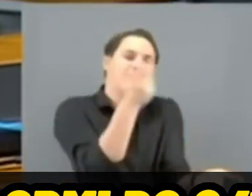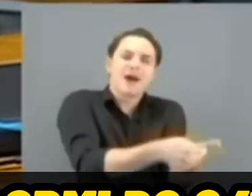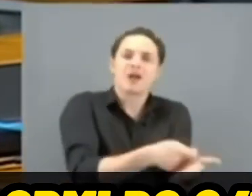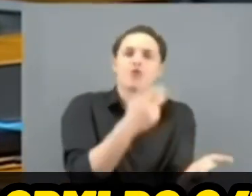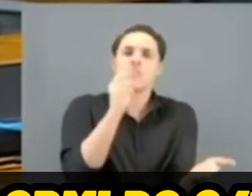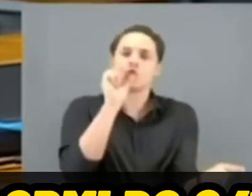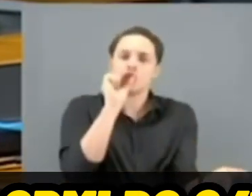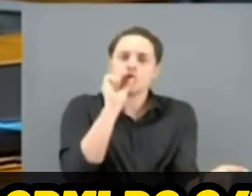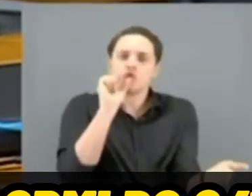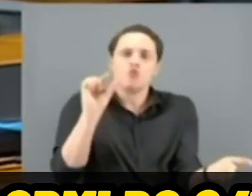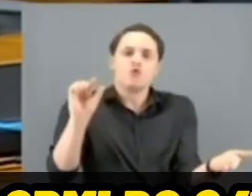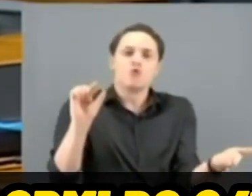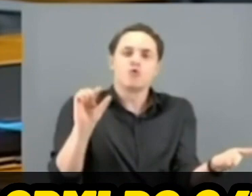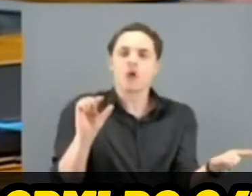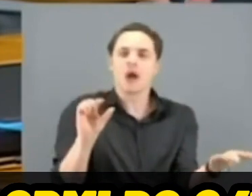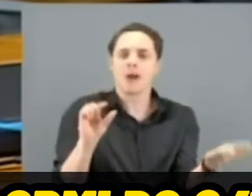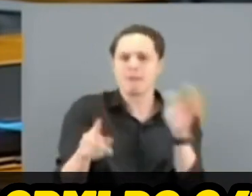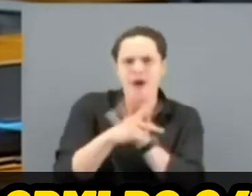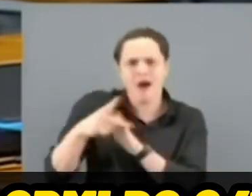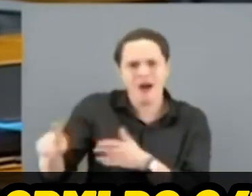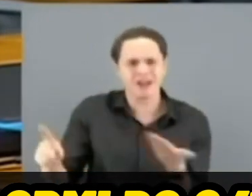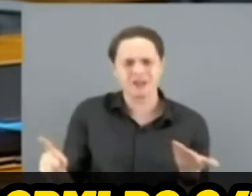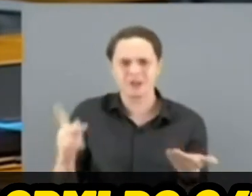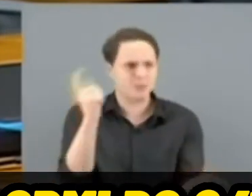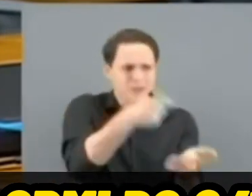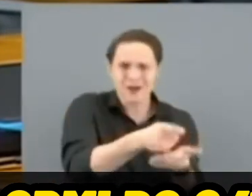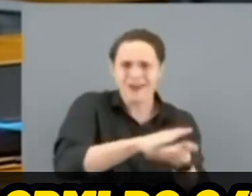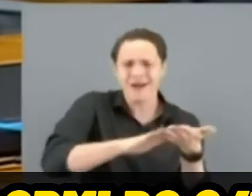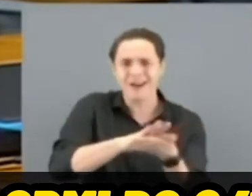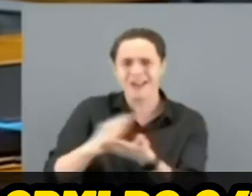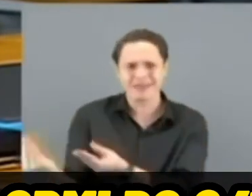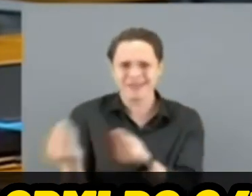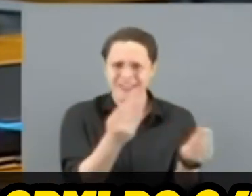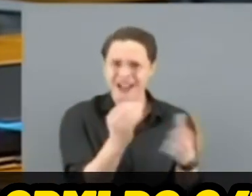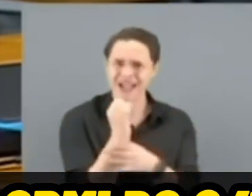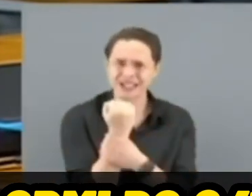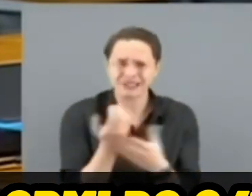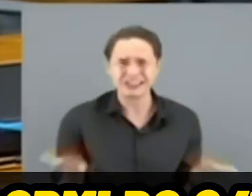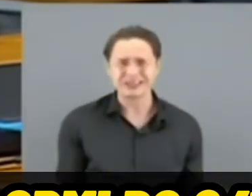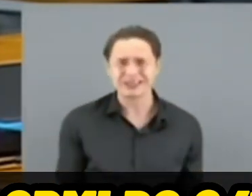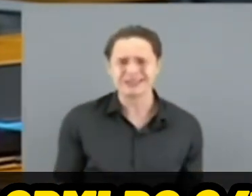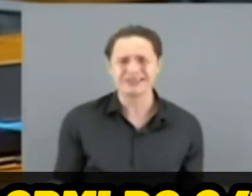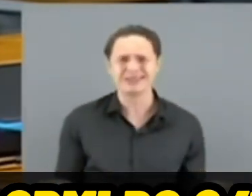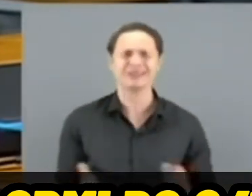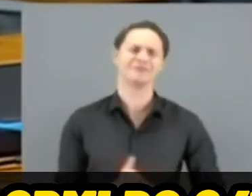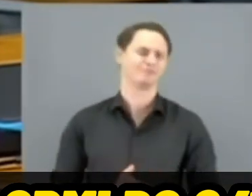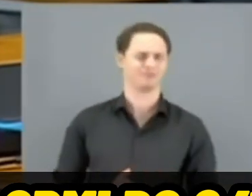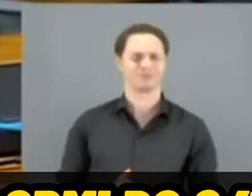Caso o Cuba não pague, charutos serão entregues como garantia. Agora,